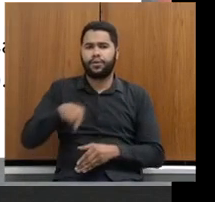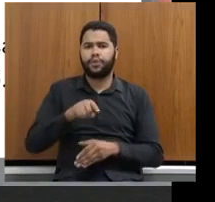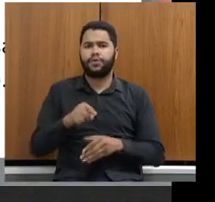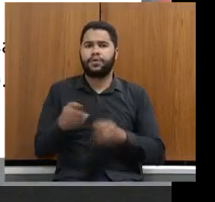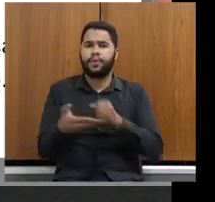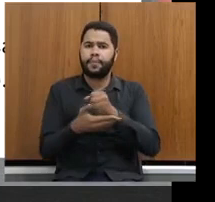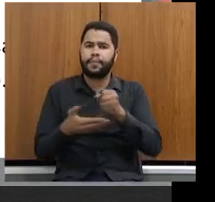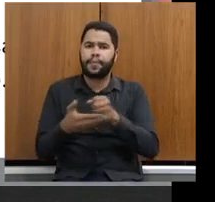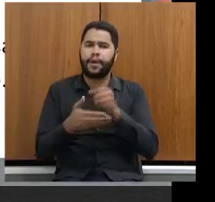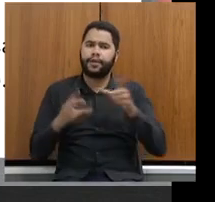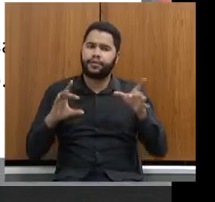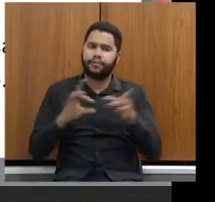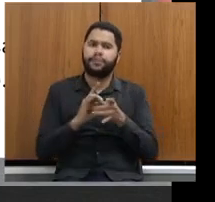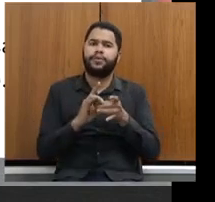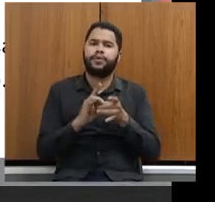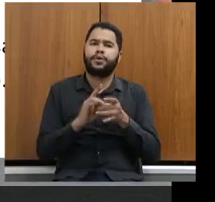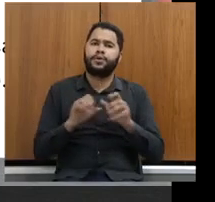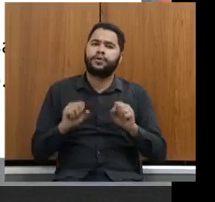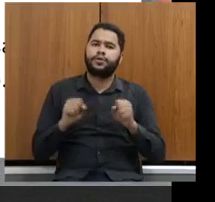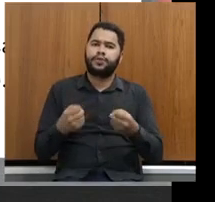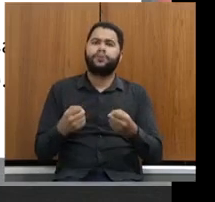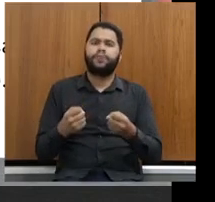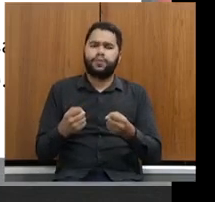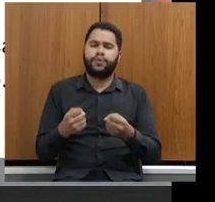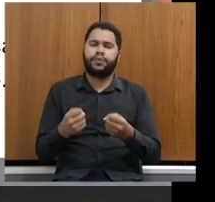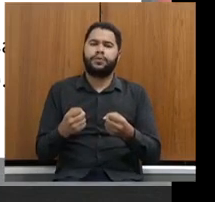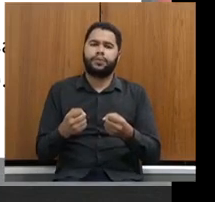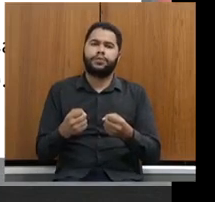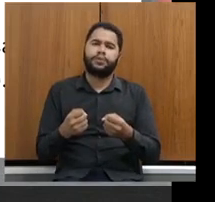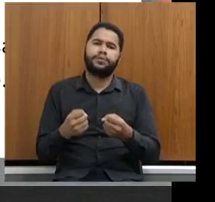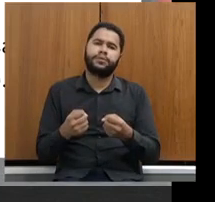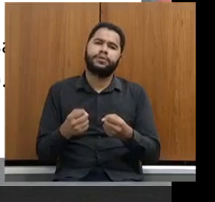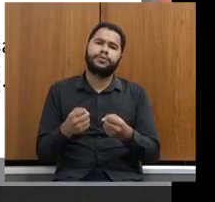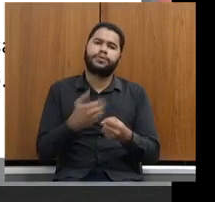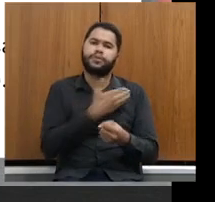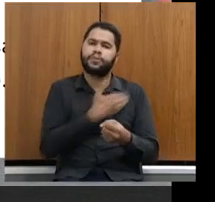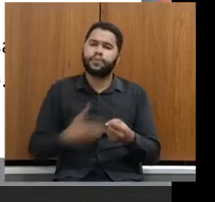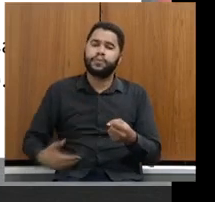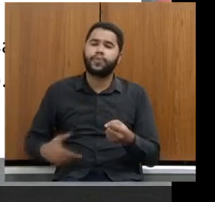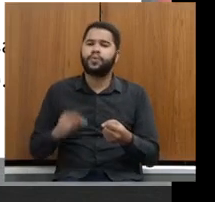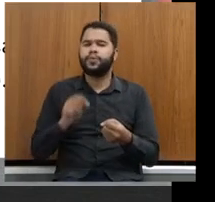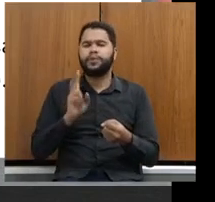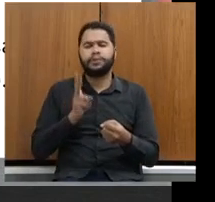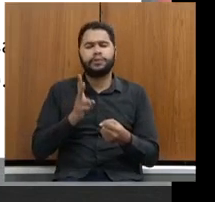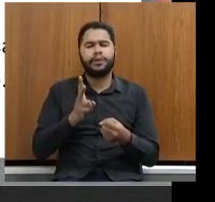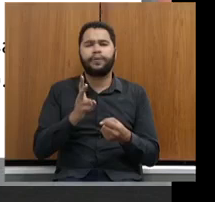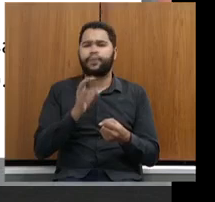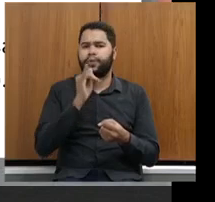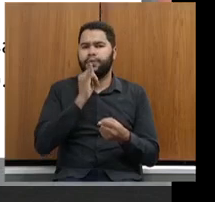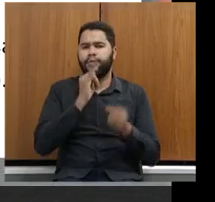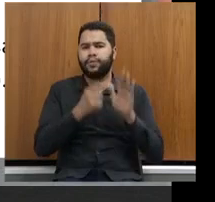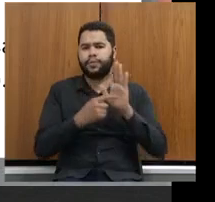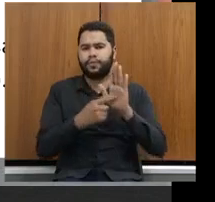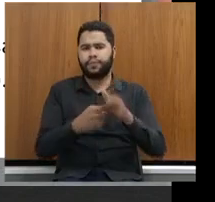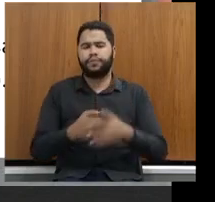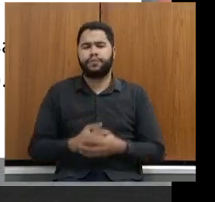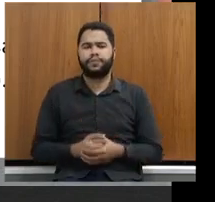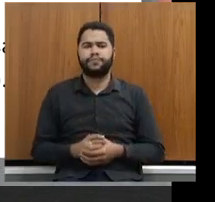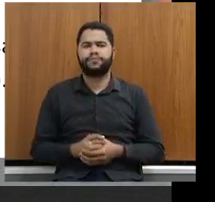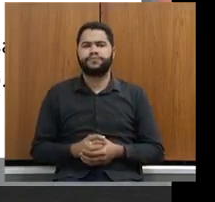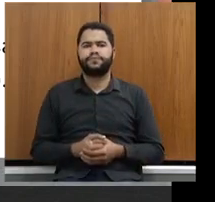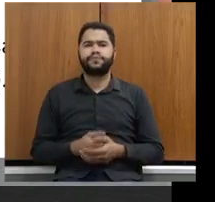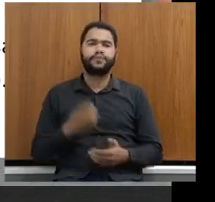base integrada aqui de segurança pouca existe um contrato de hospedagem dessa base de segurança eu sempre eu sempre dou um exemplo o